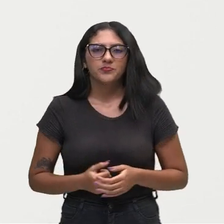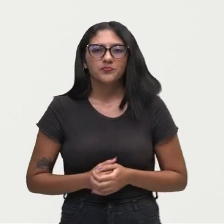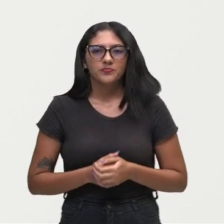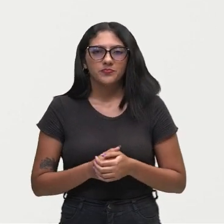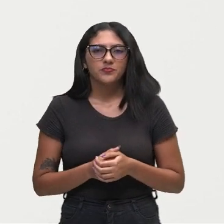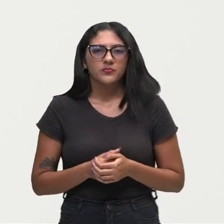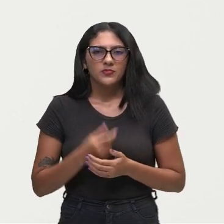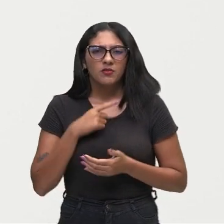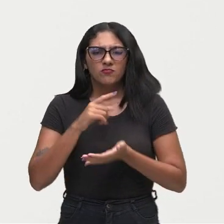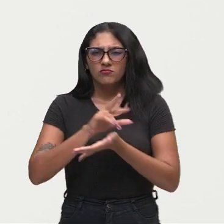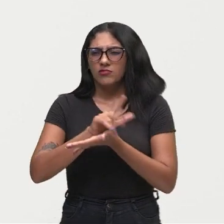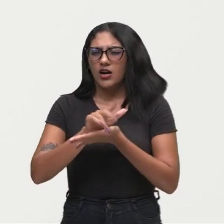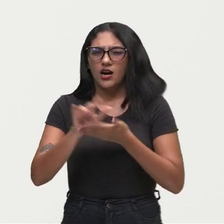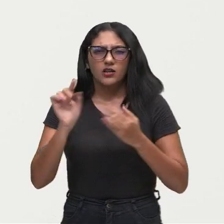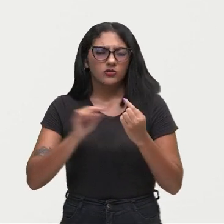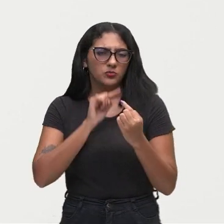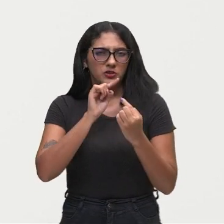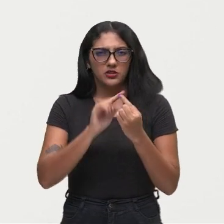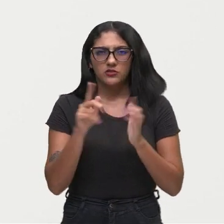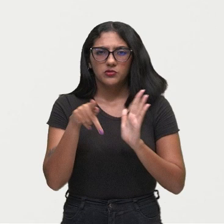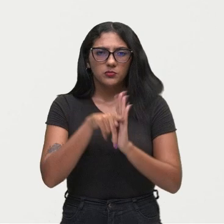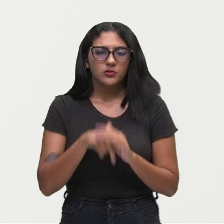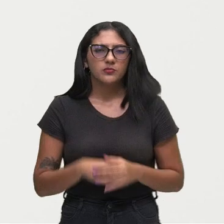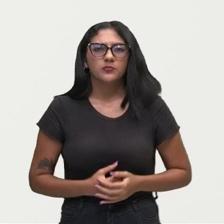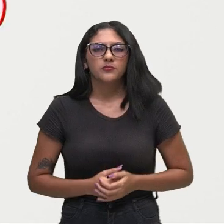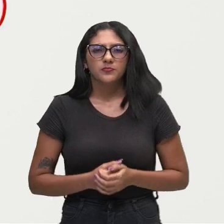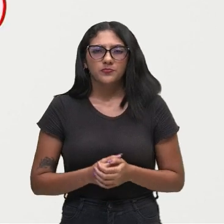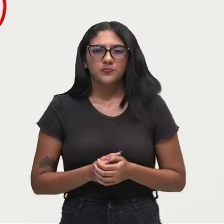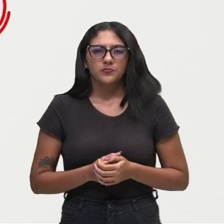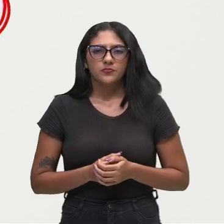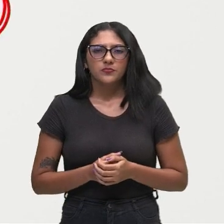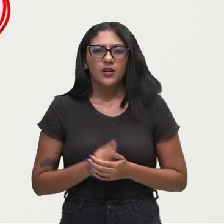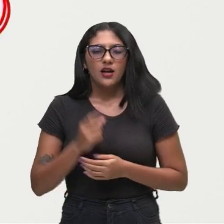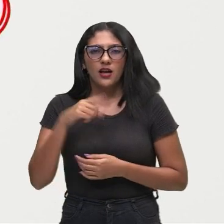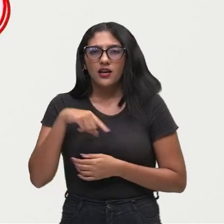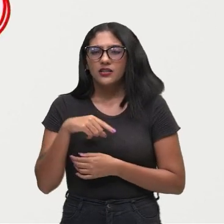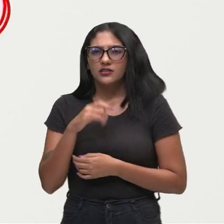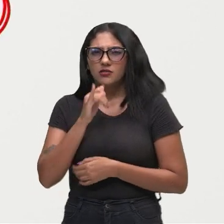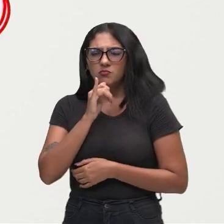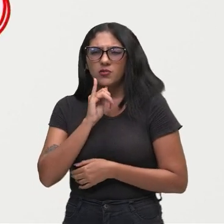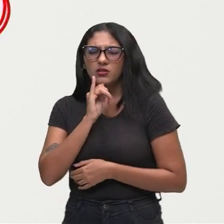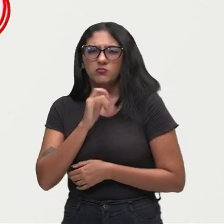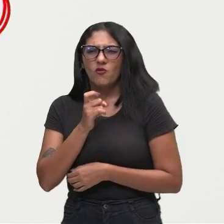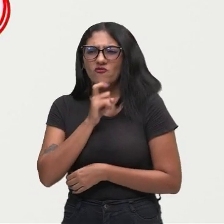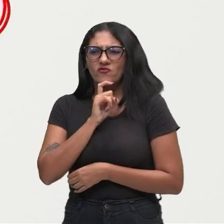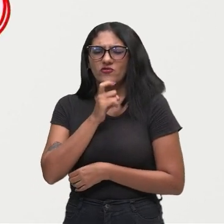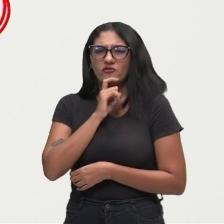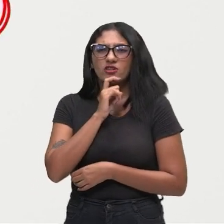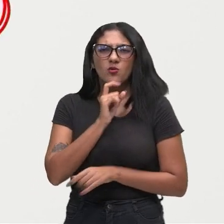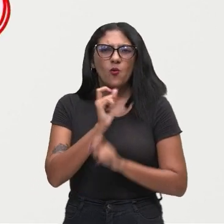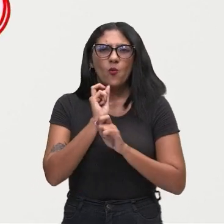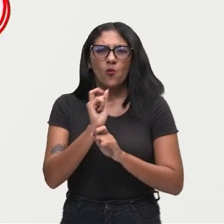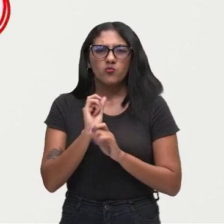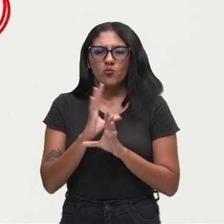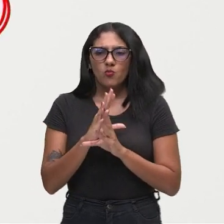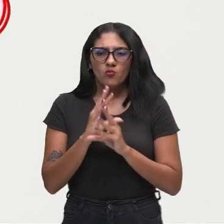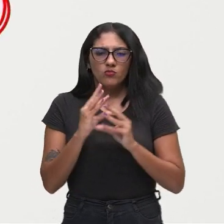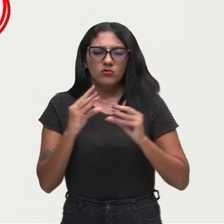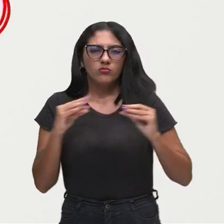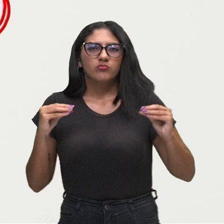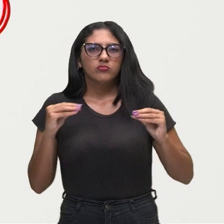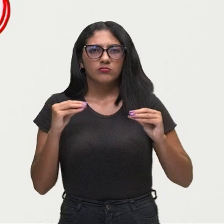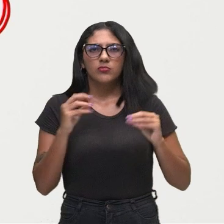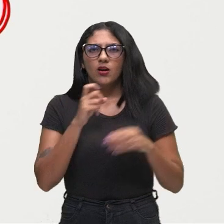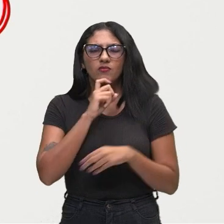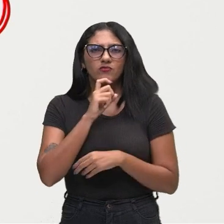para diversas finalidades. E esse calor excedido é o que é dissipado, o que